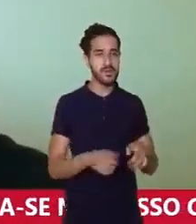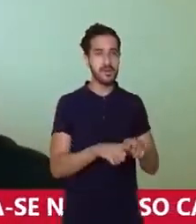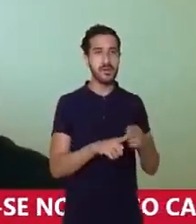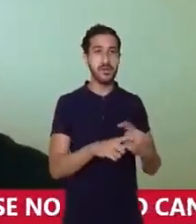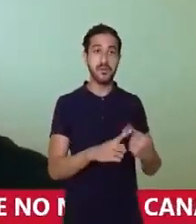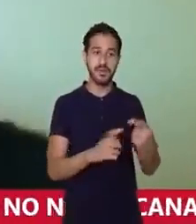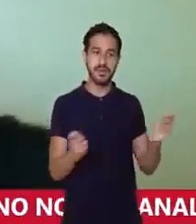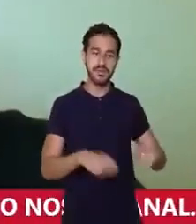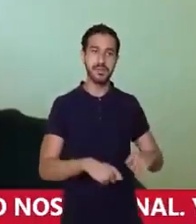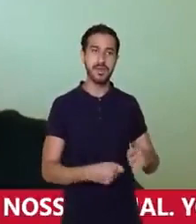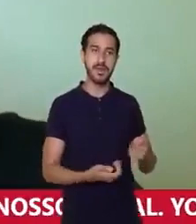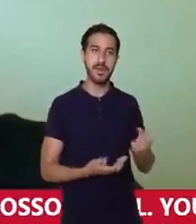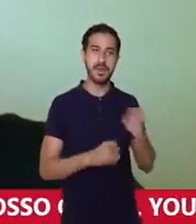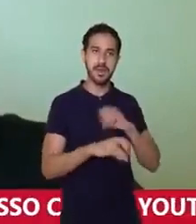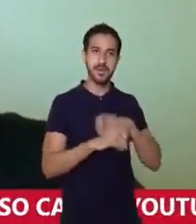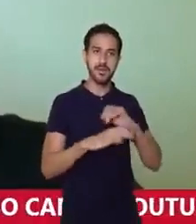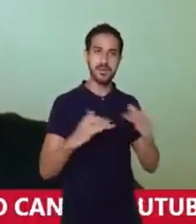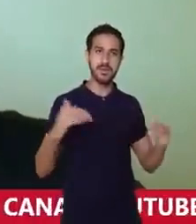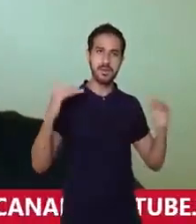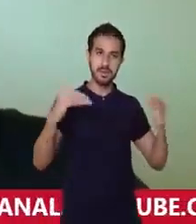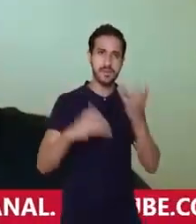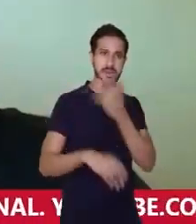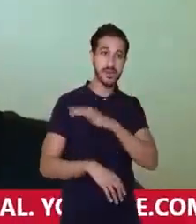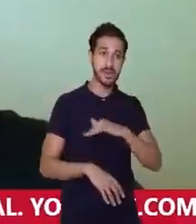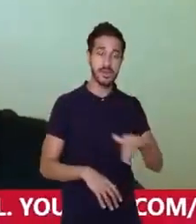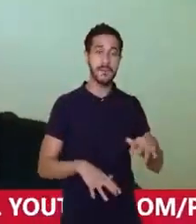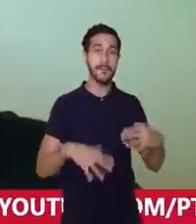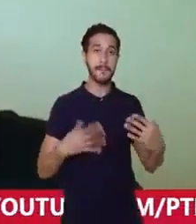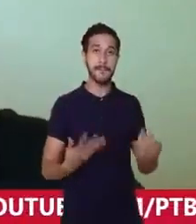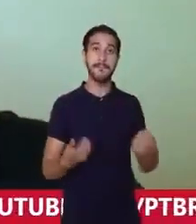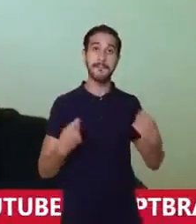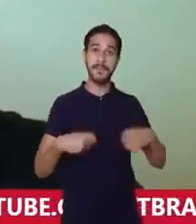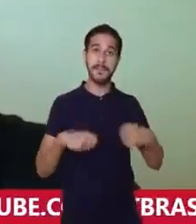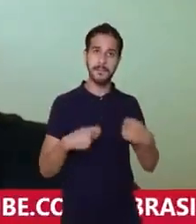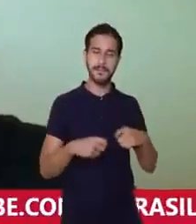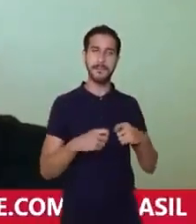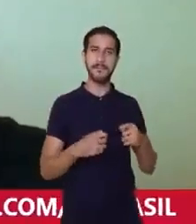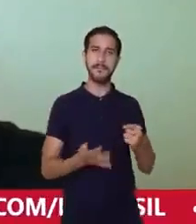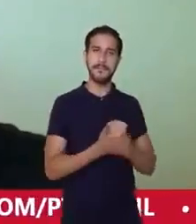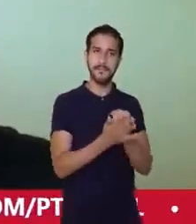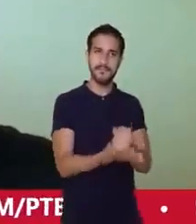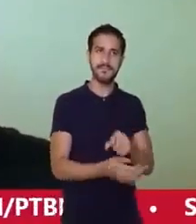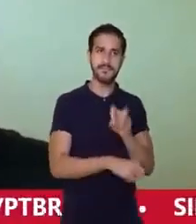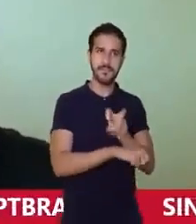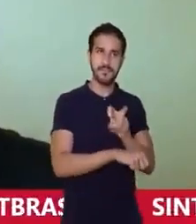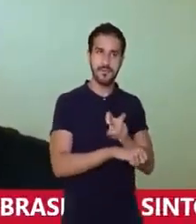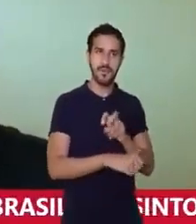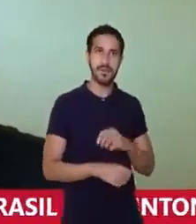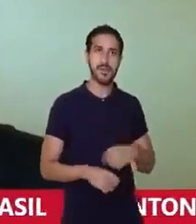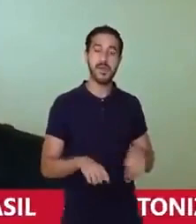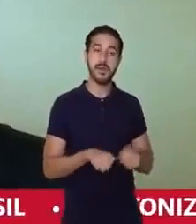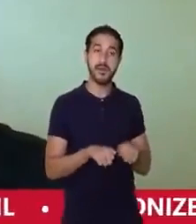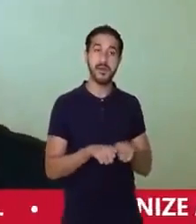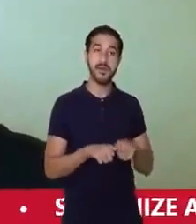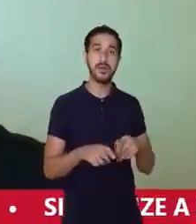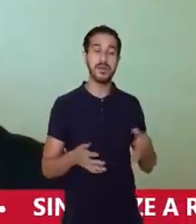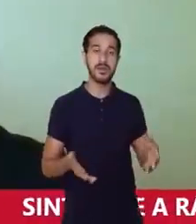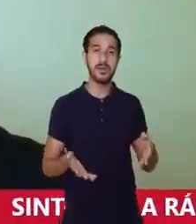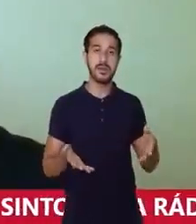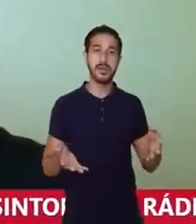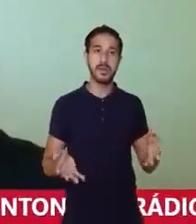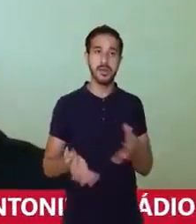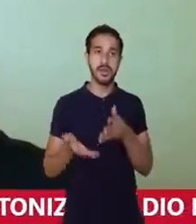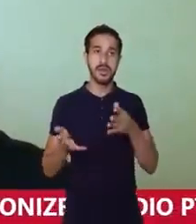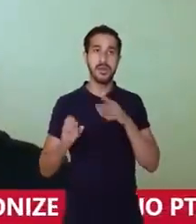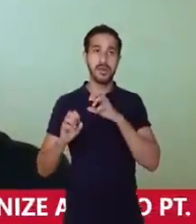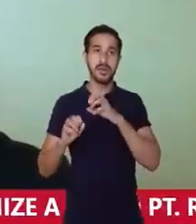porque você vai dar uma educação de primeira linha para ela. Então, tende a apostar em creche, tende a apostar também no